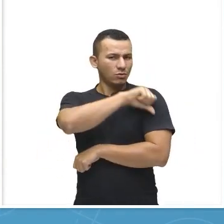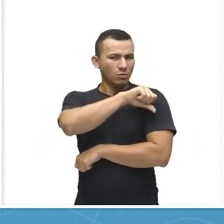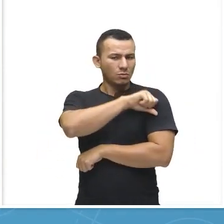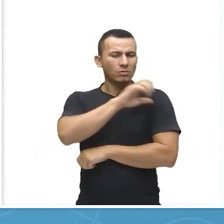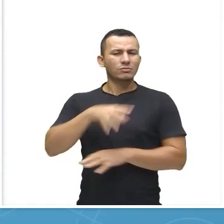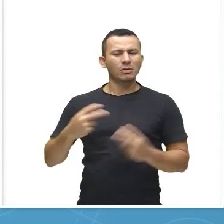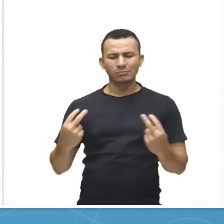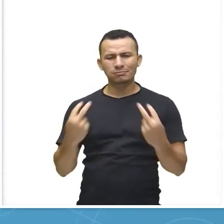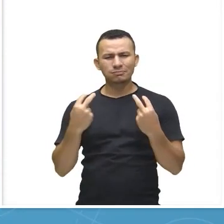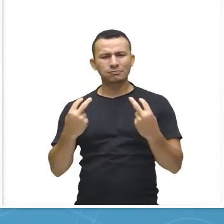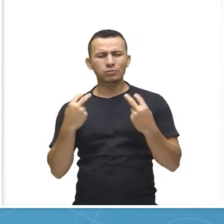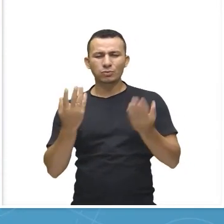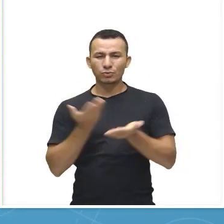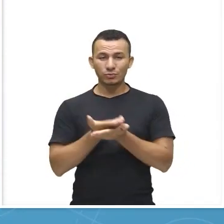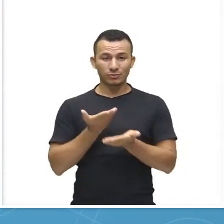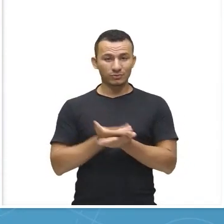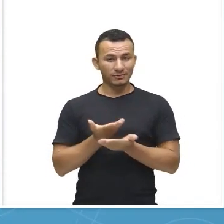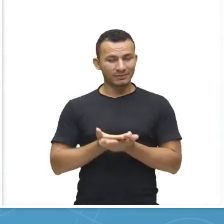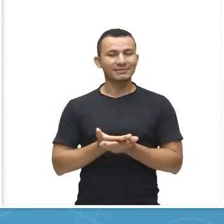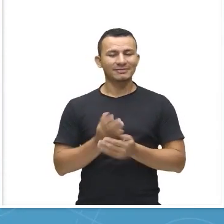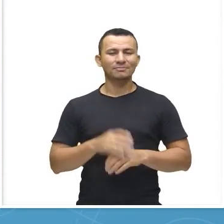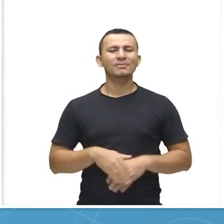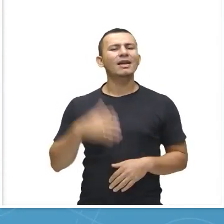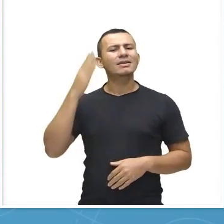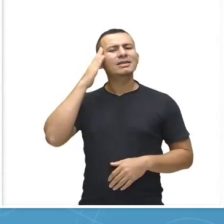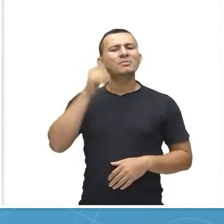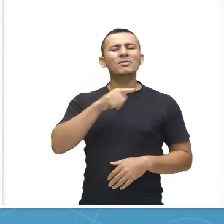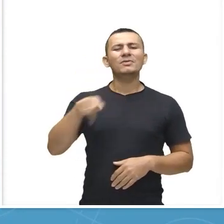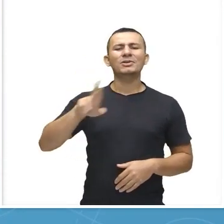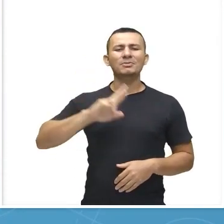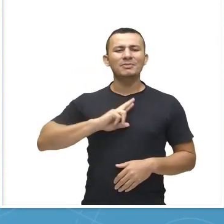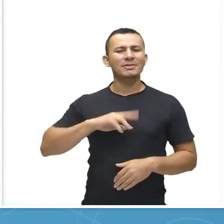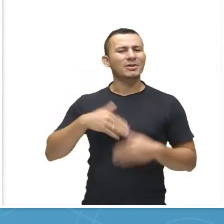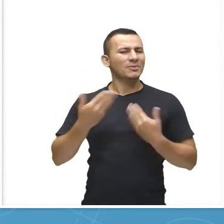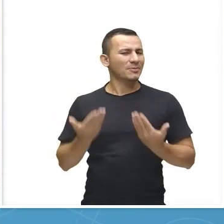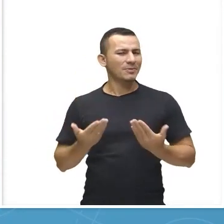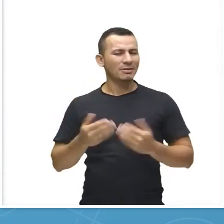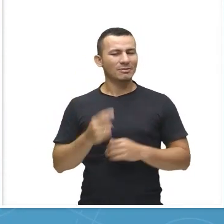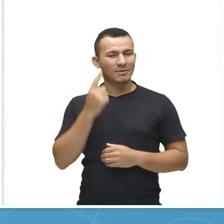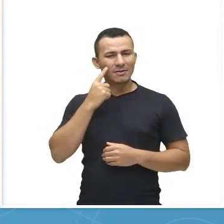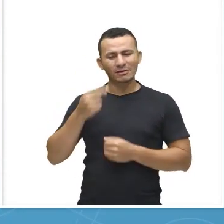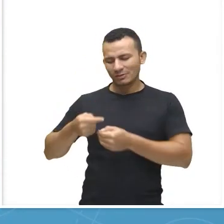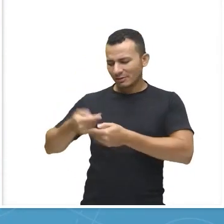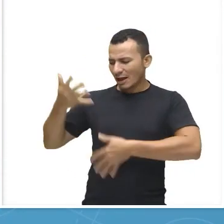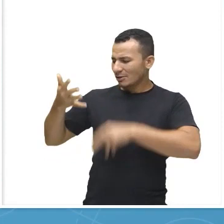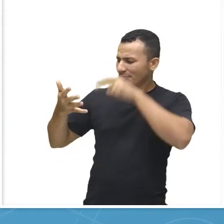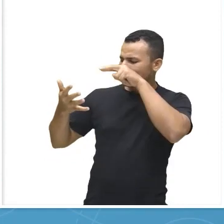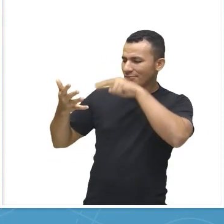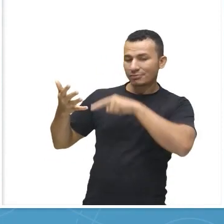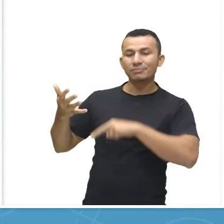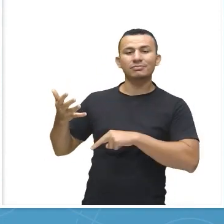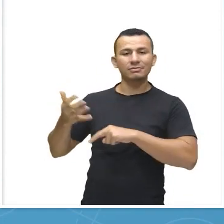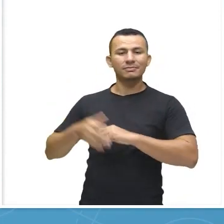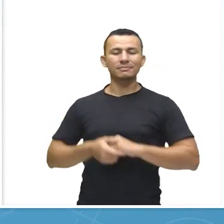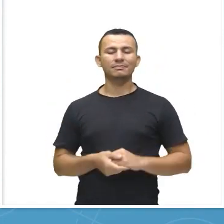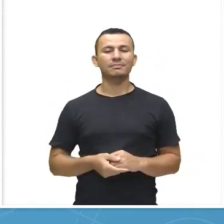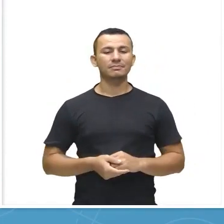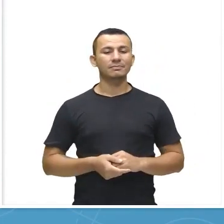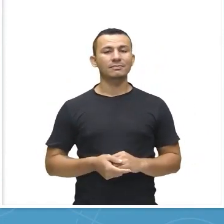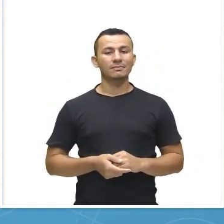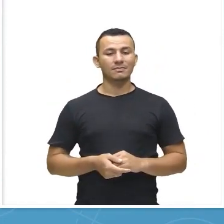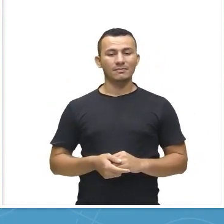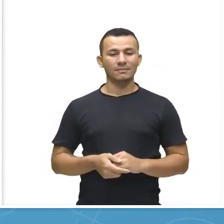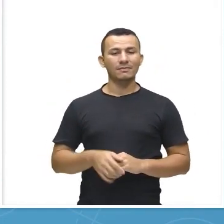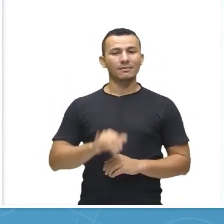atento com a gente hoje. Bora ver o que vocês responderam no nosso chat, então? Muito bem. Lá do IEA,